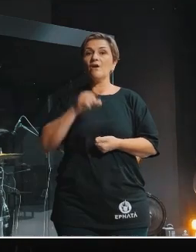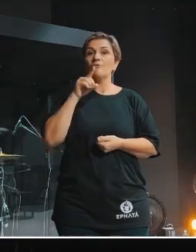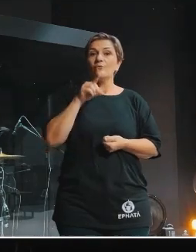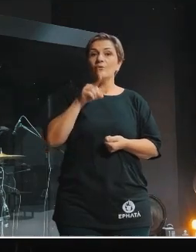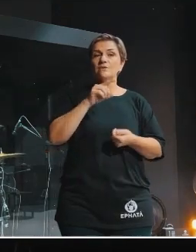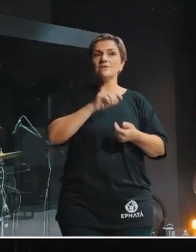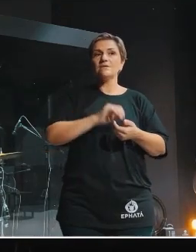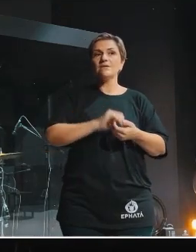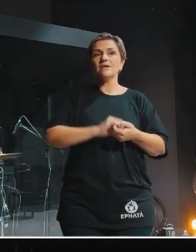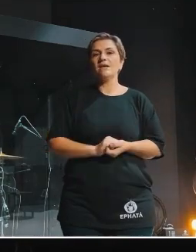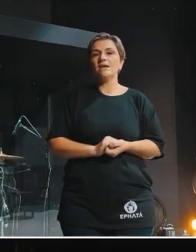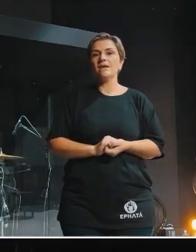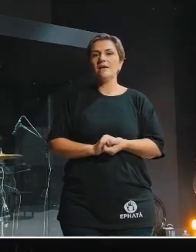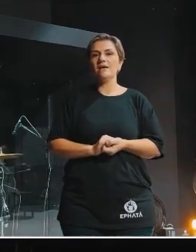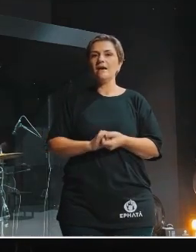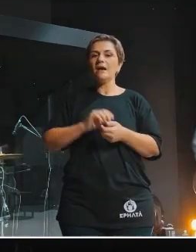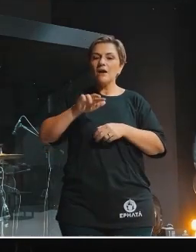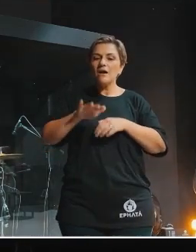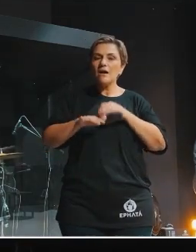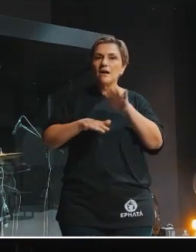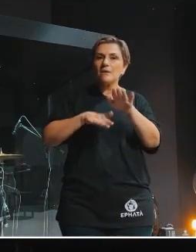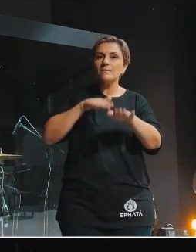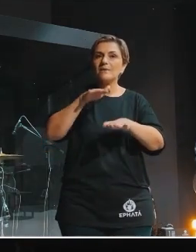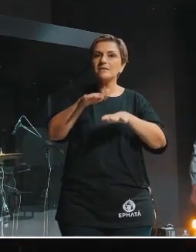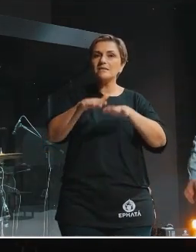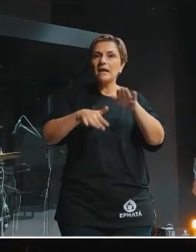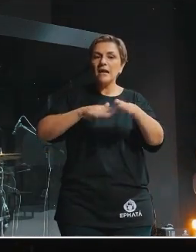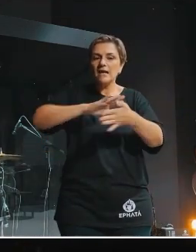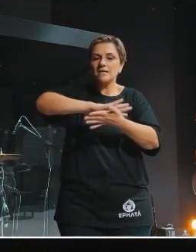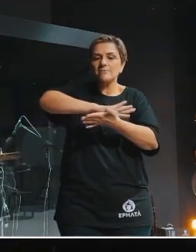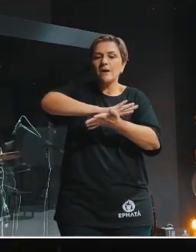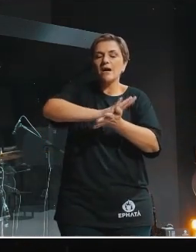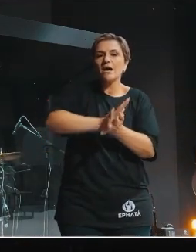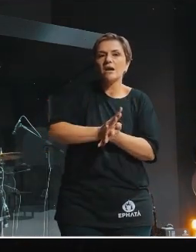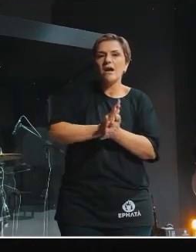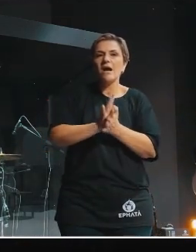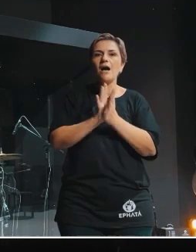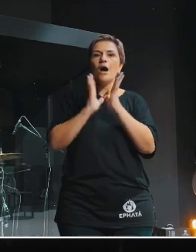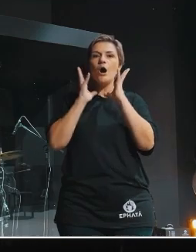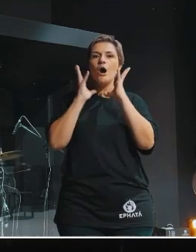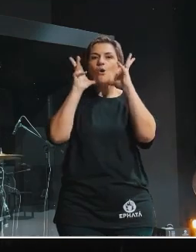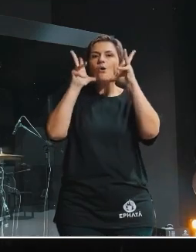Você pisará o leão e a cobra,